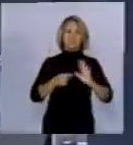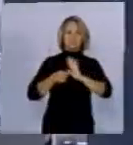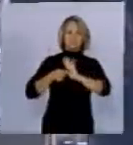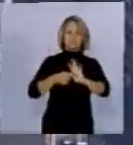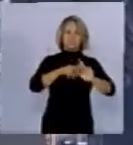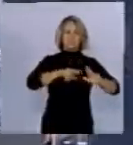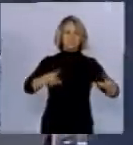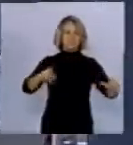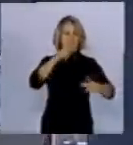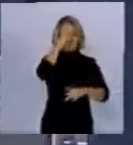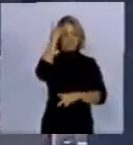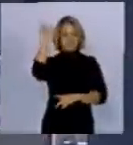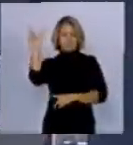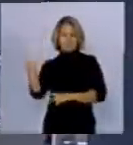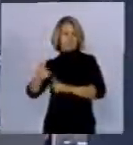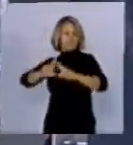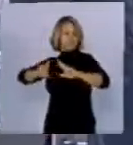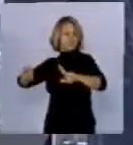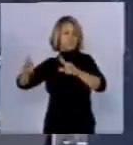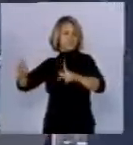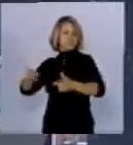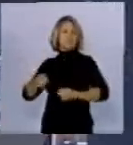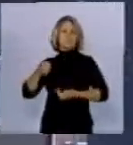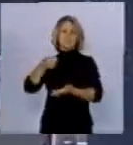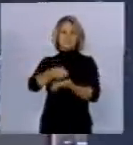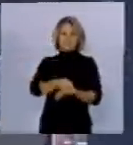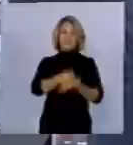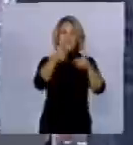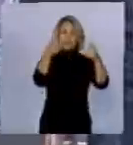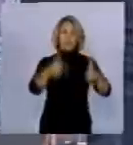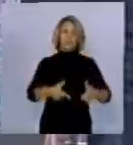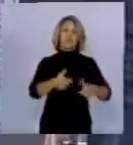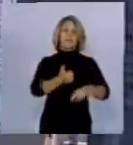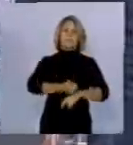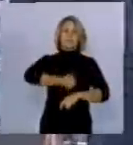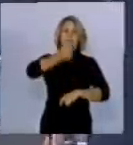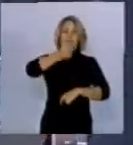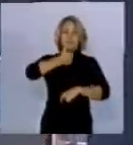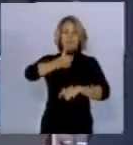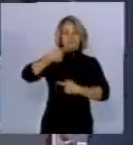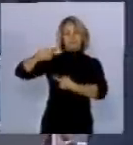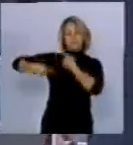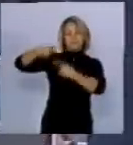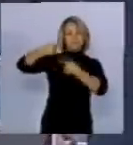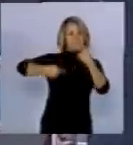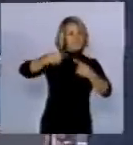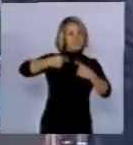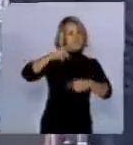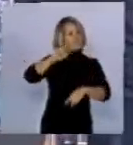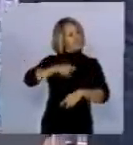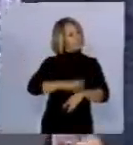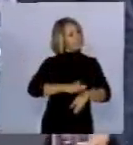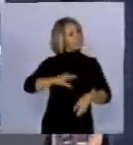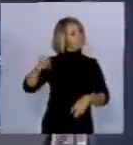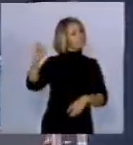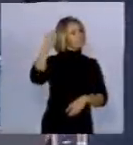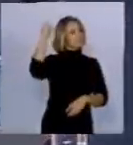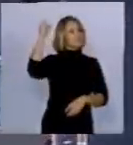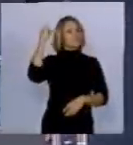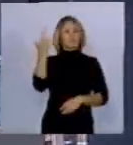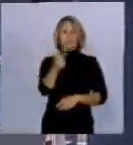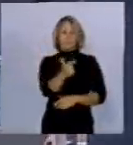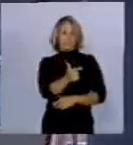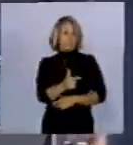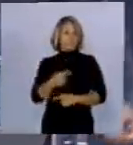vozes e talentos e garantindo um ambiente econômico de efetiv concorrência isso é fundamental e não existe